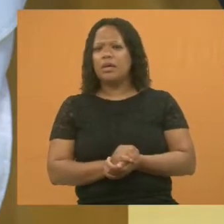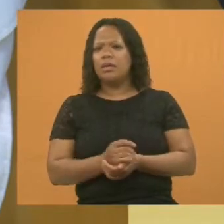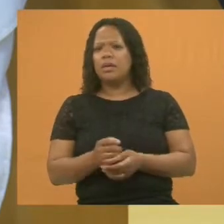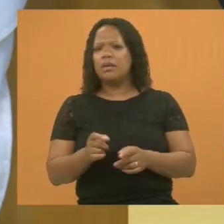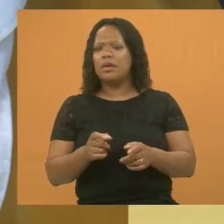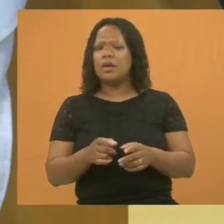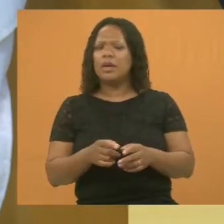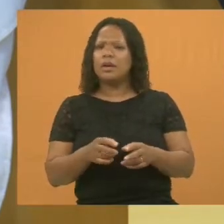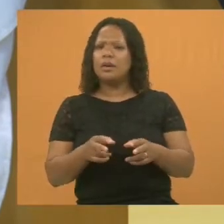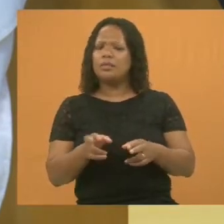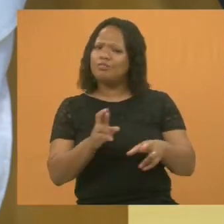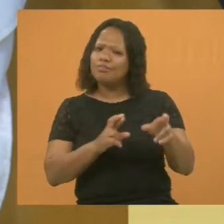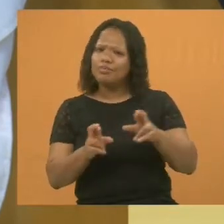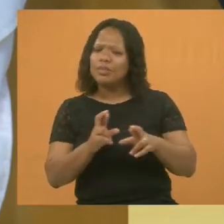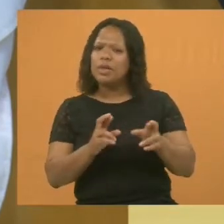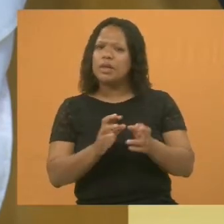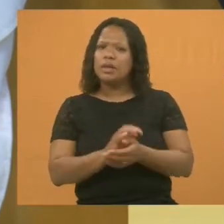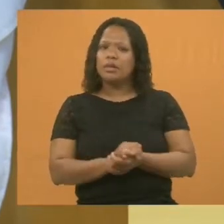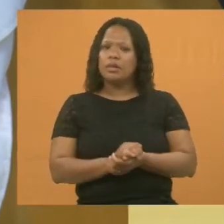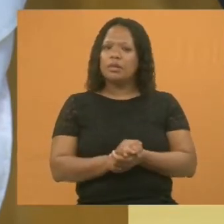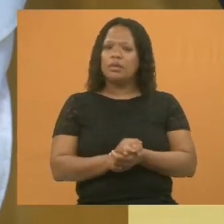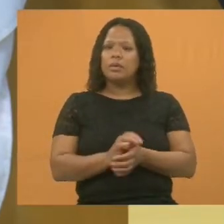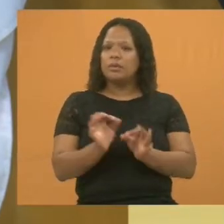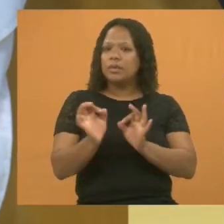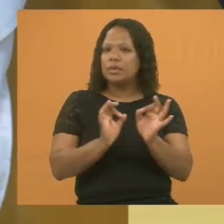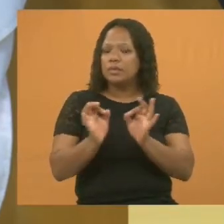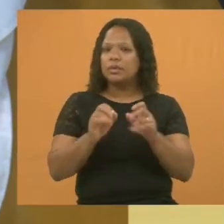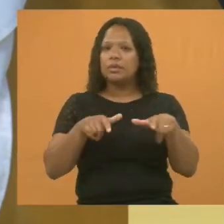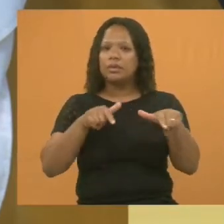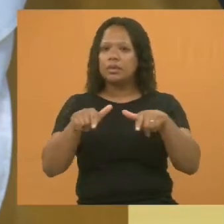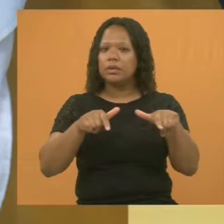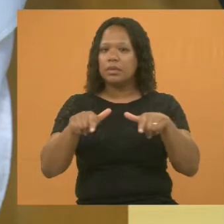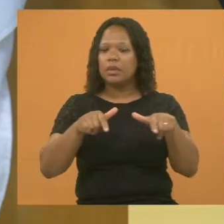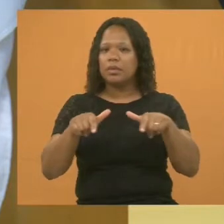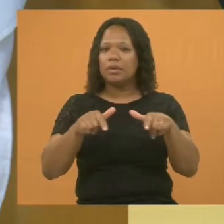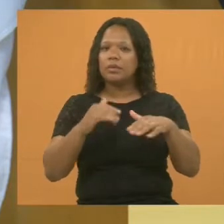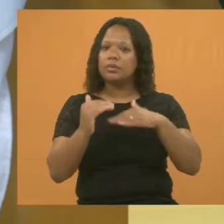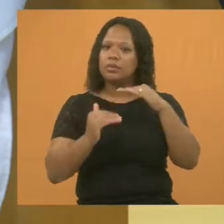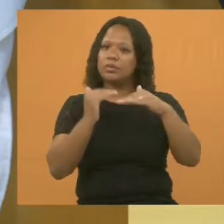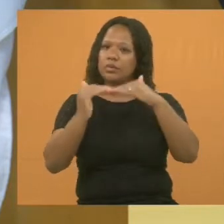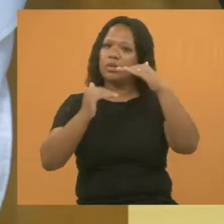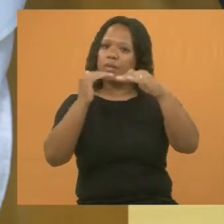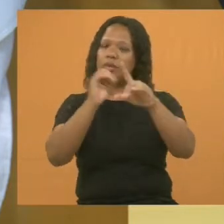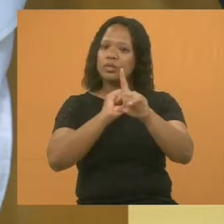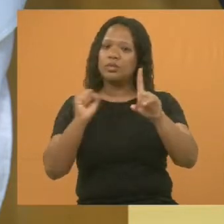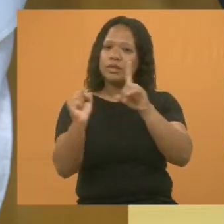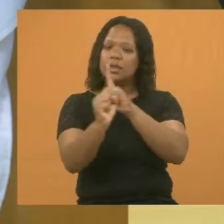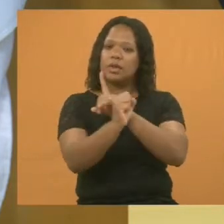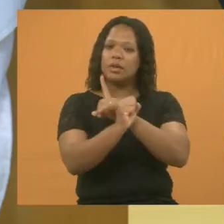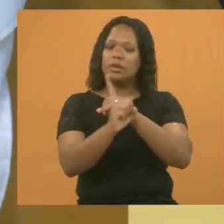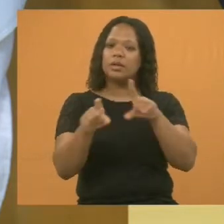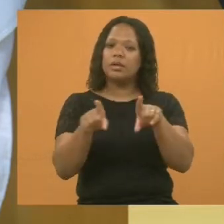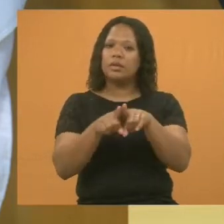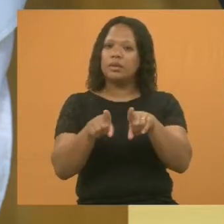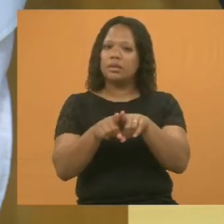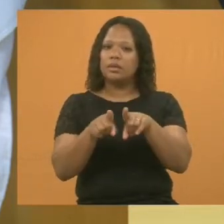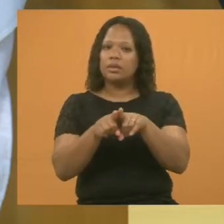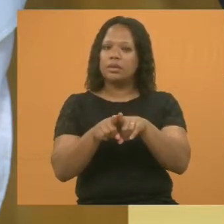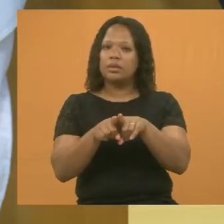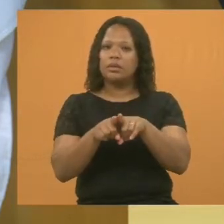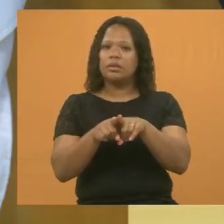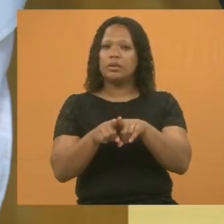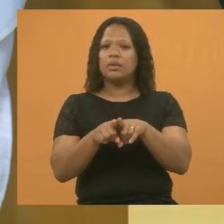Jacareí, para então se organizar um plano de trabalho de desenvolvimento social e também para obter